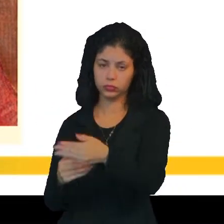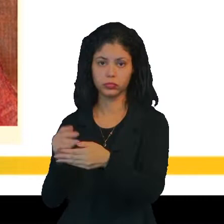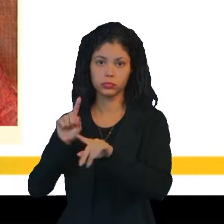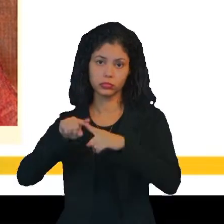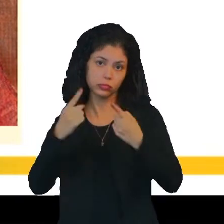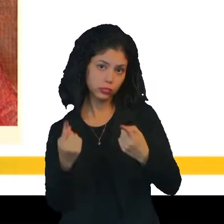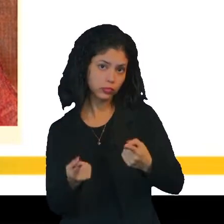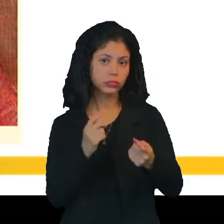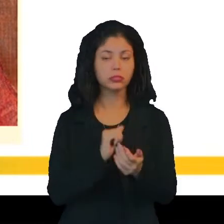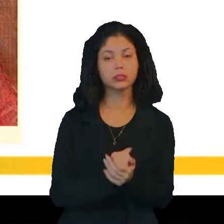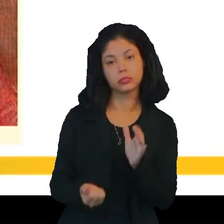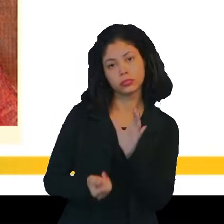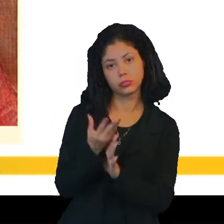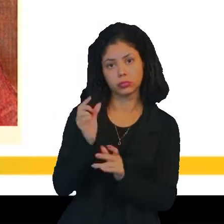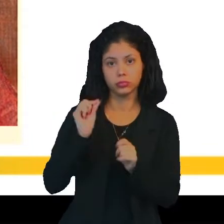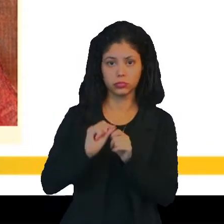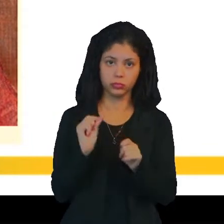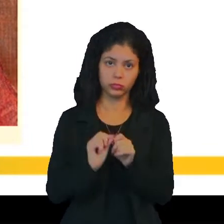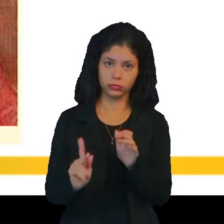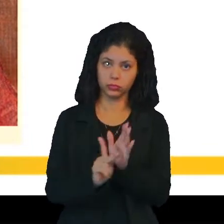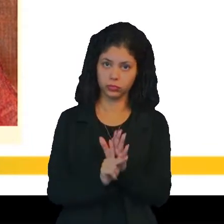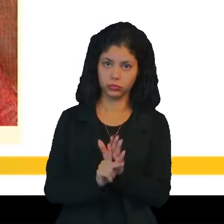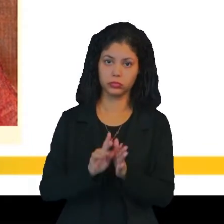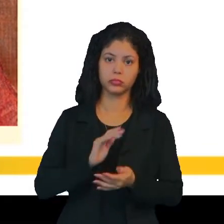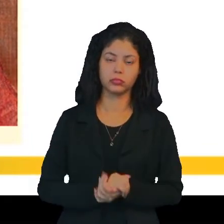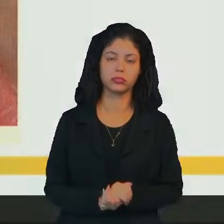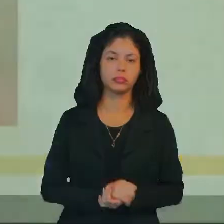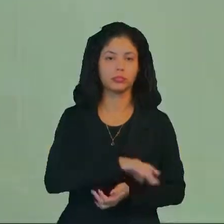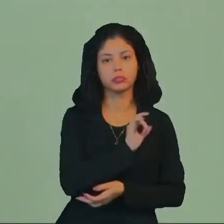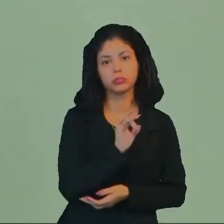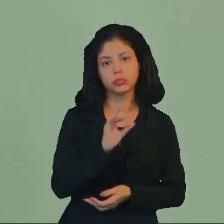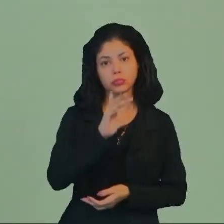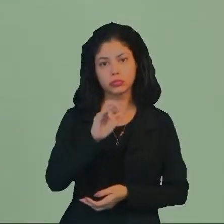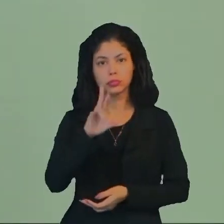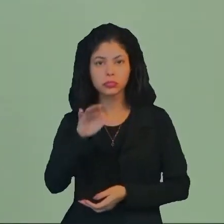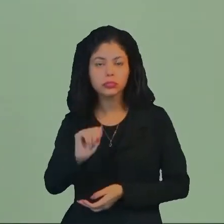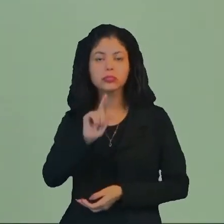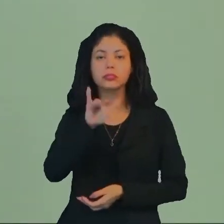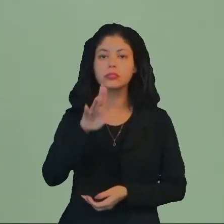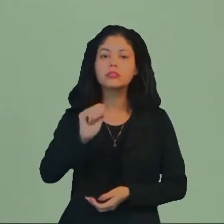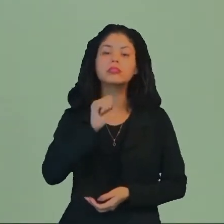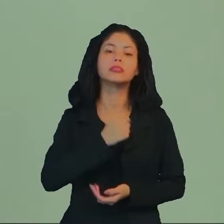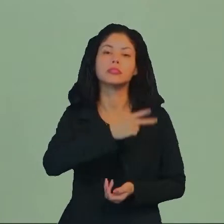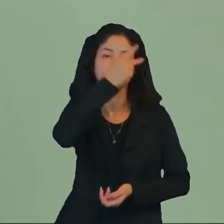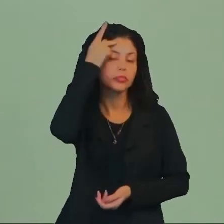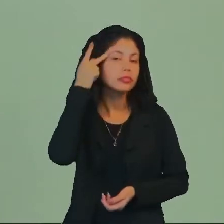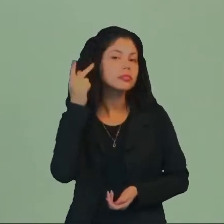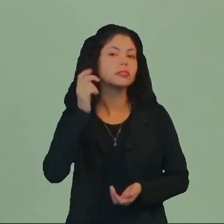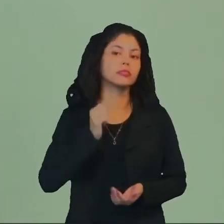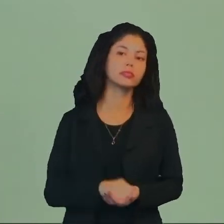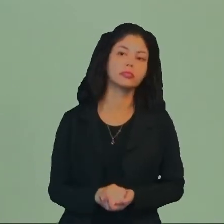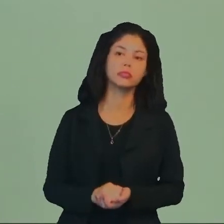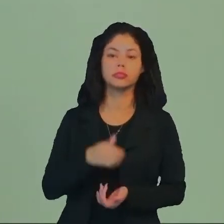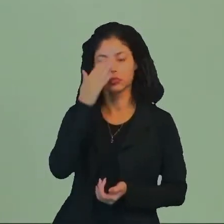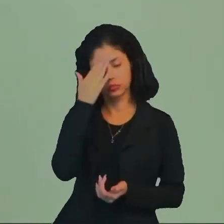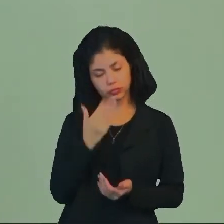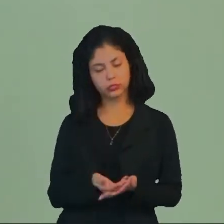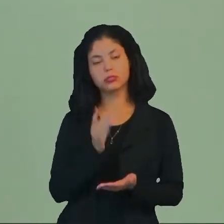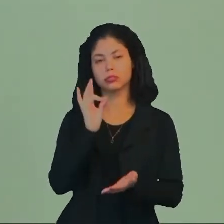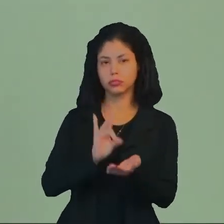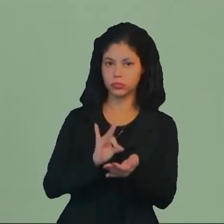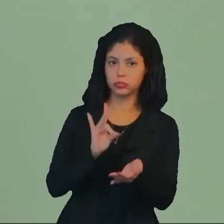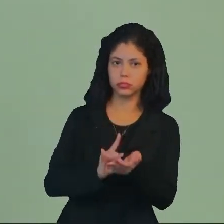ou seja, eram criados de forma definitiva. Então, Carl von Linneu, ele era de um tipo de pessoa que ele